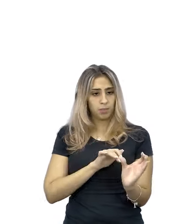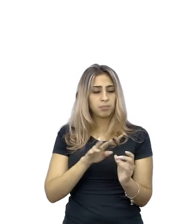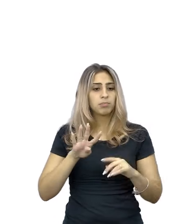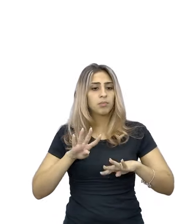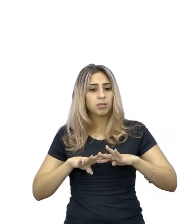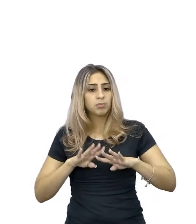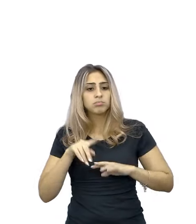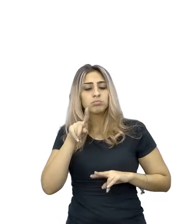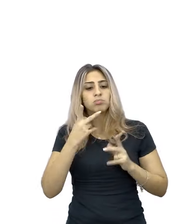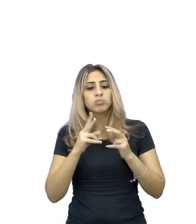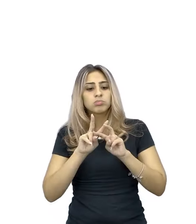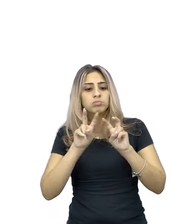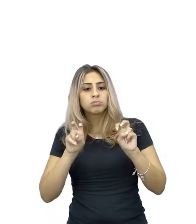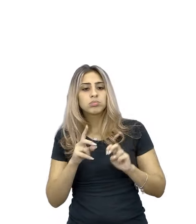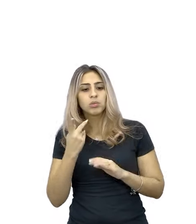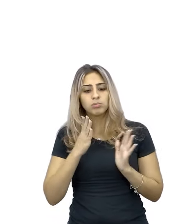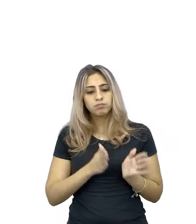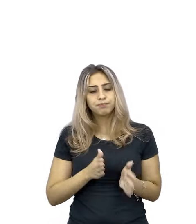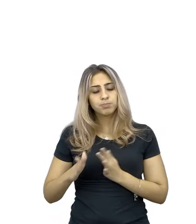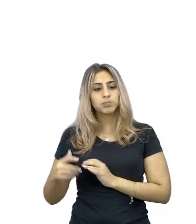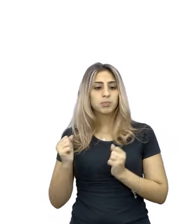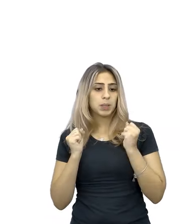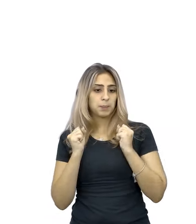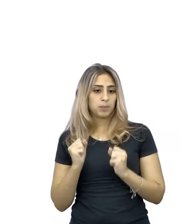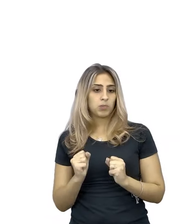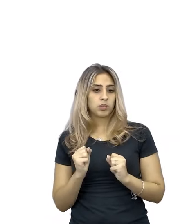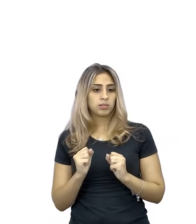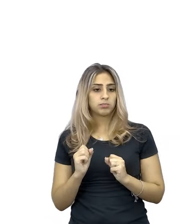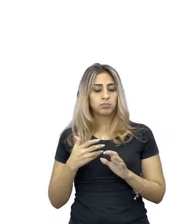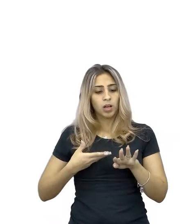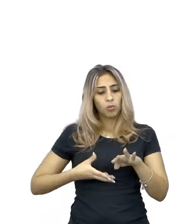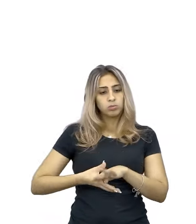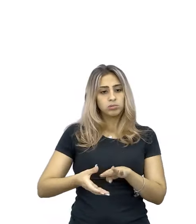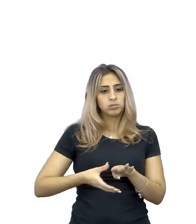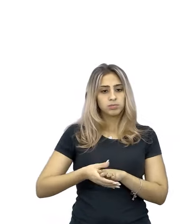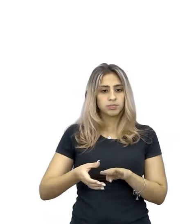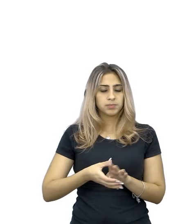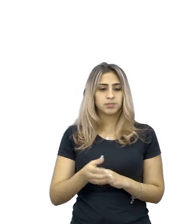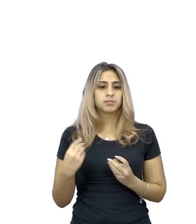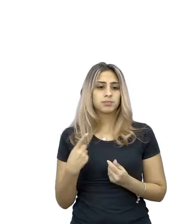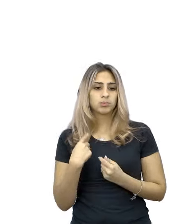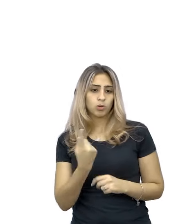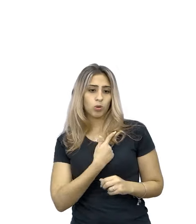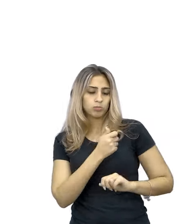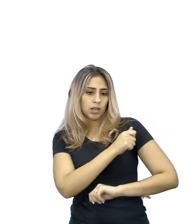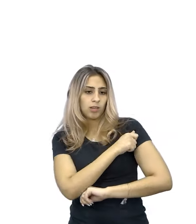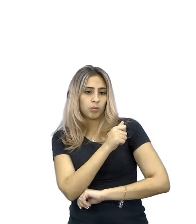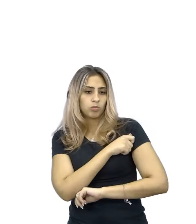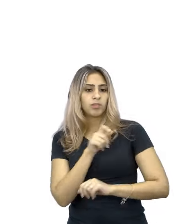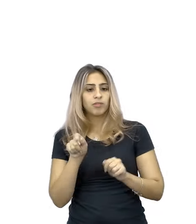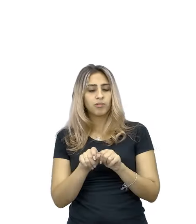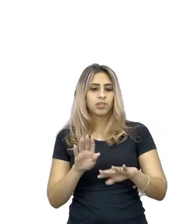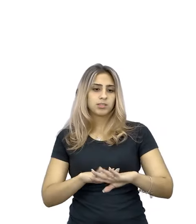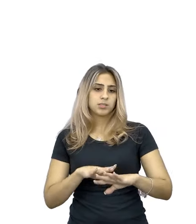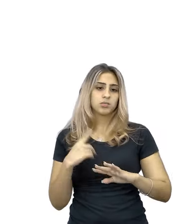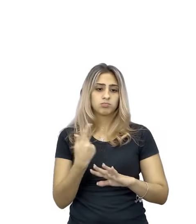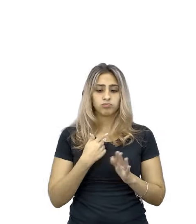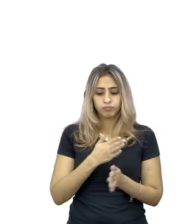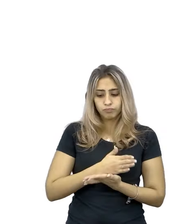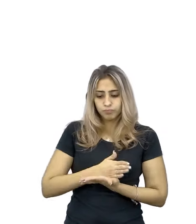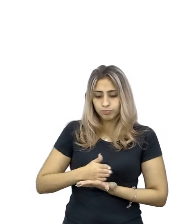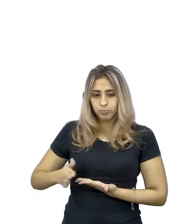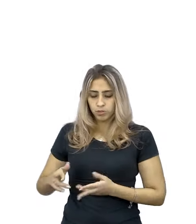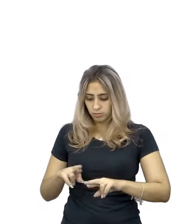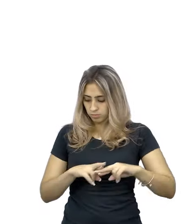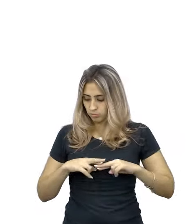alguns aspectos e algumas etapas que poderiam auxiliar para nós, o nosso aluno, a fazer. Então, nós vamos partir da